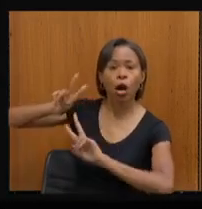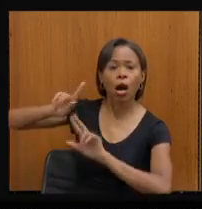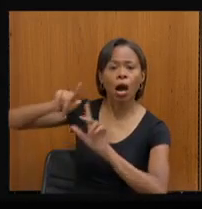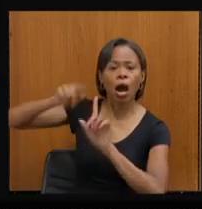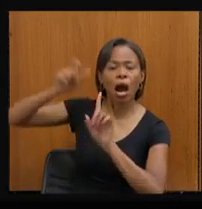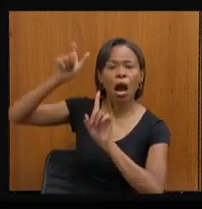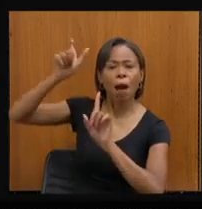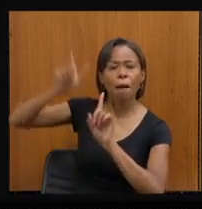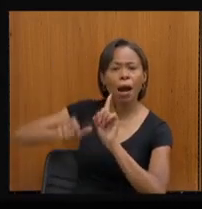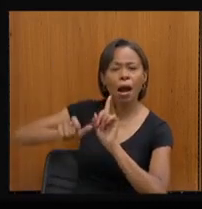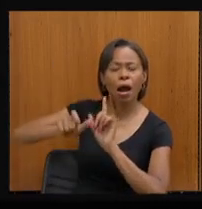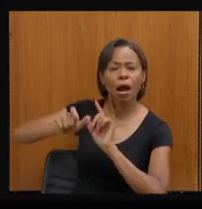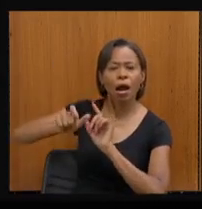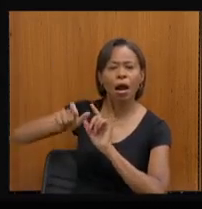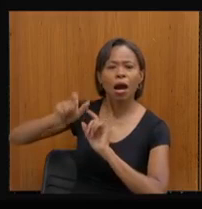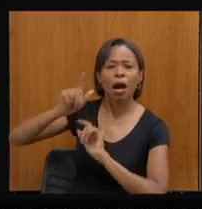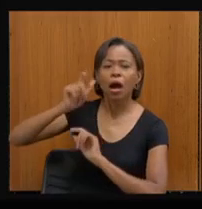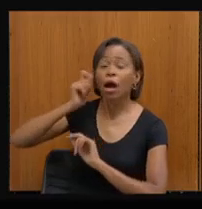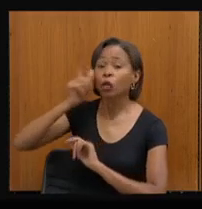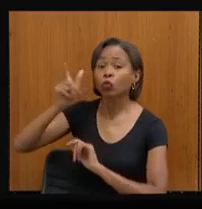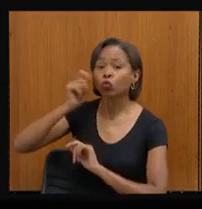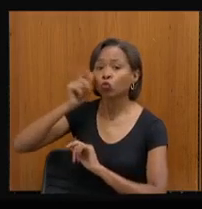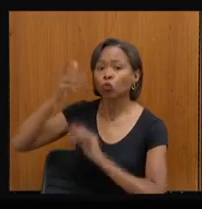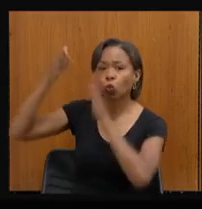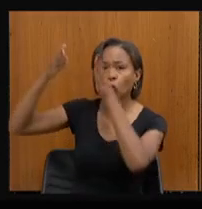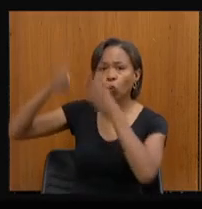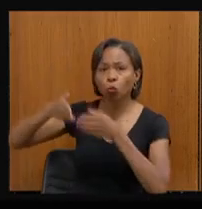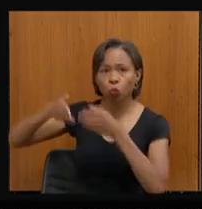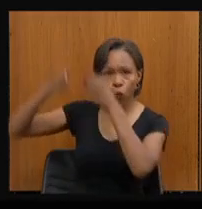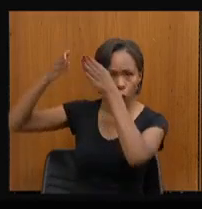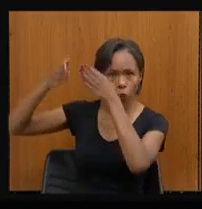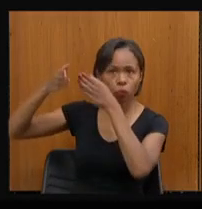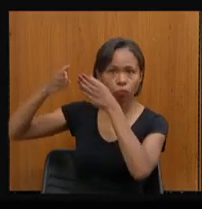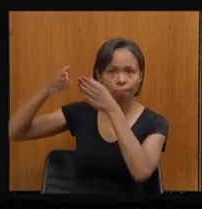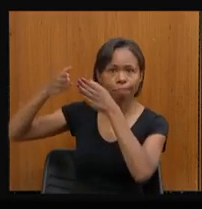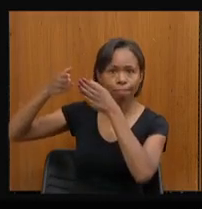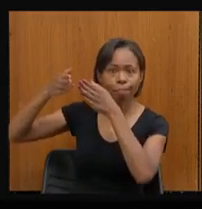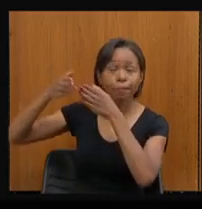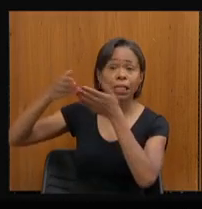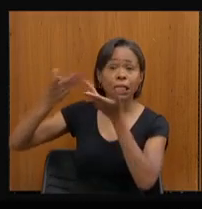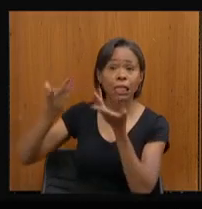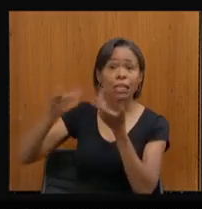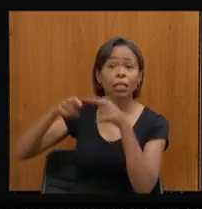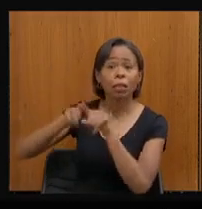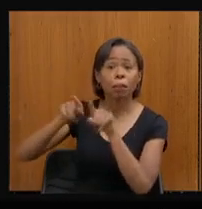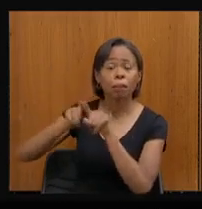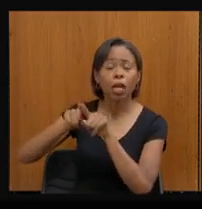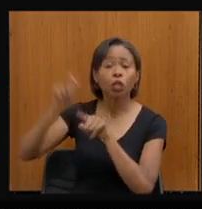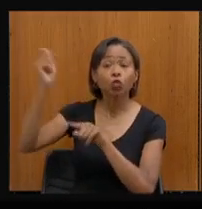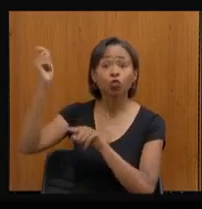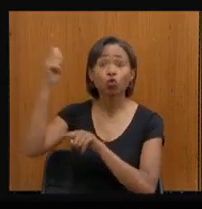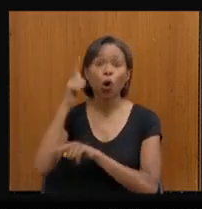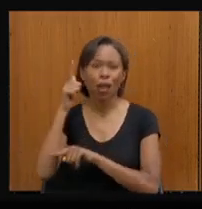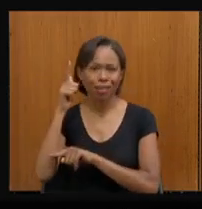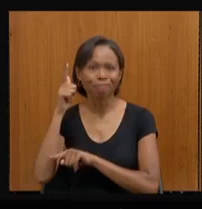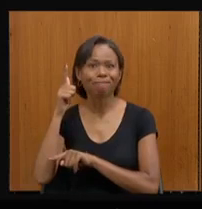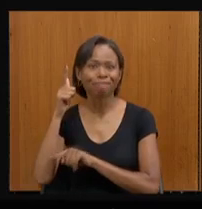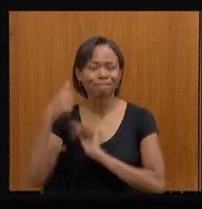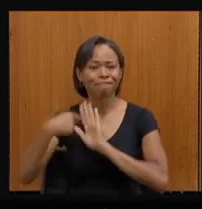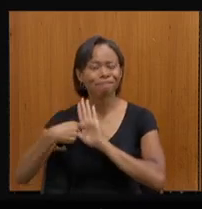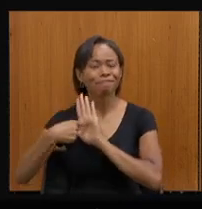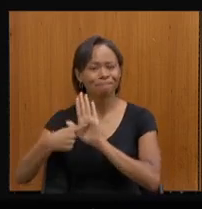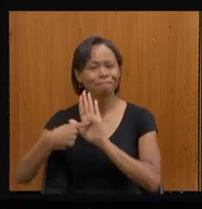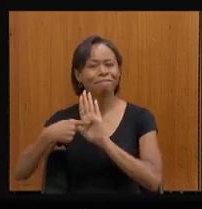azuis e a geração é diária solar há quase uma complementaridade do momento que